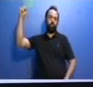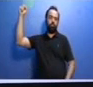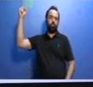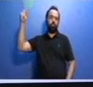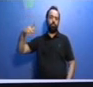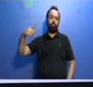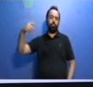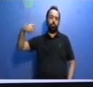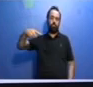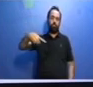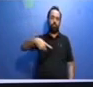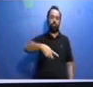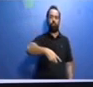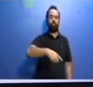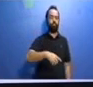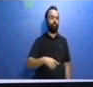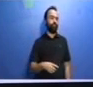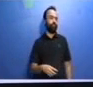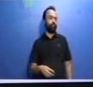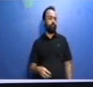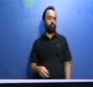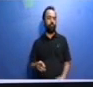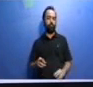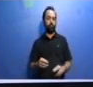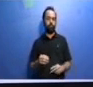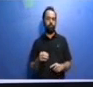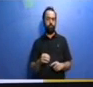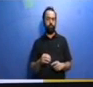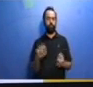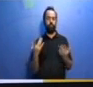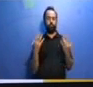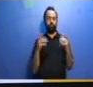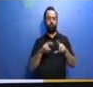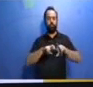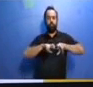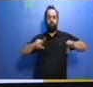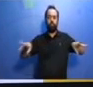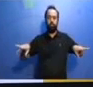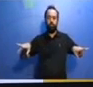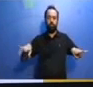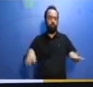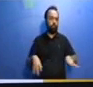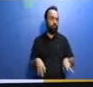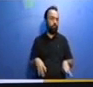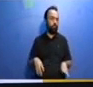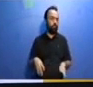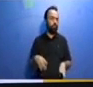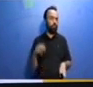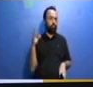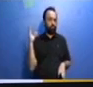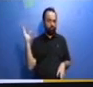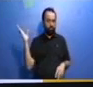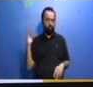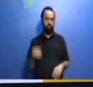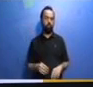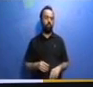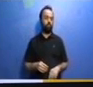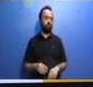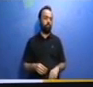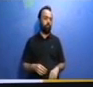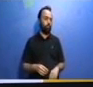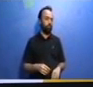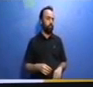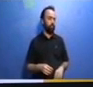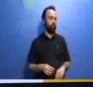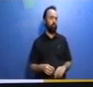Sol. São gases totalmente diferentes. Aqui é a molécula do ácido sulfúrico, que